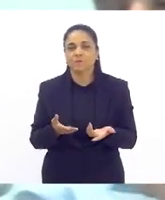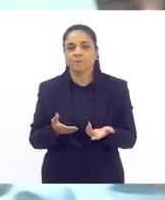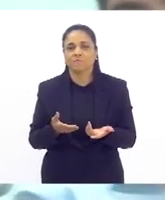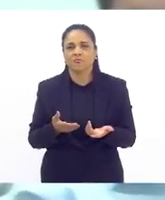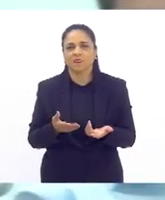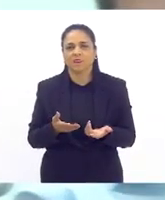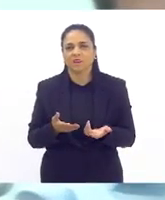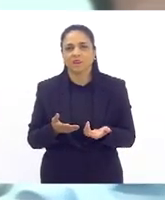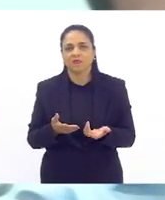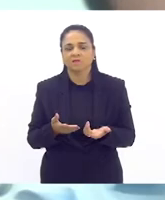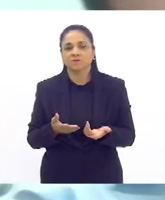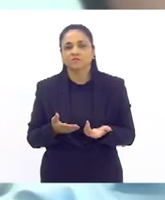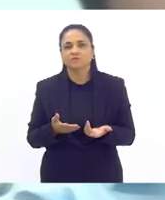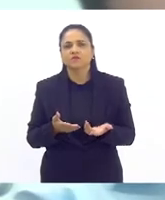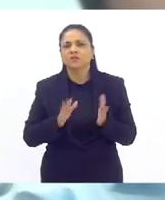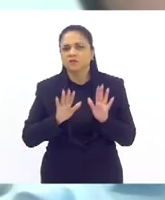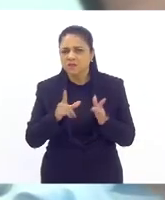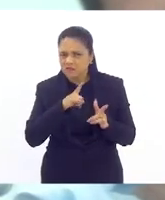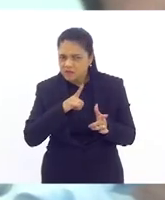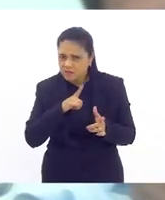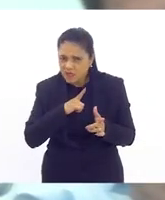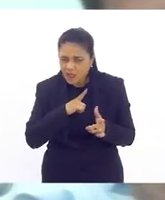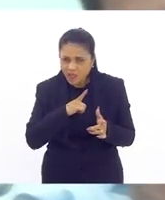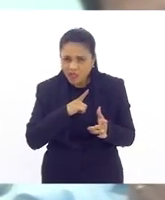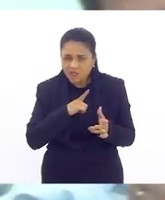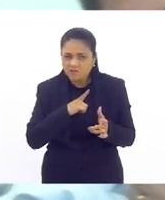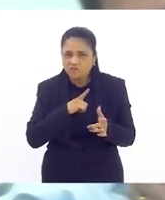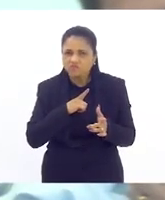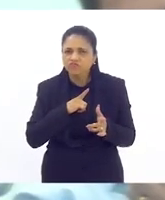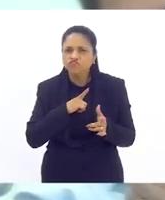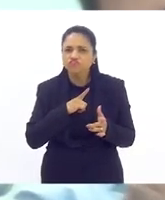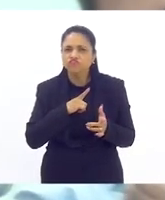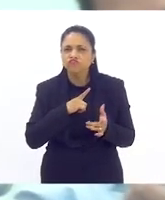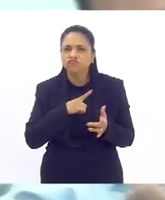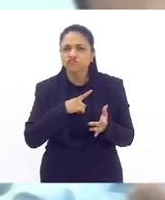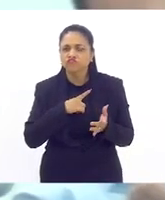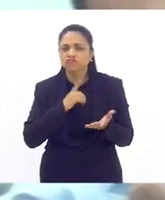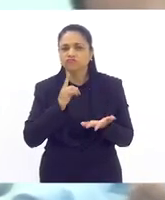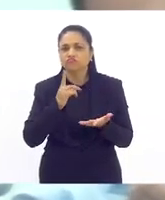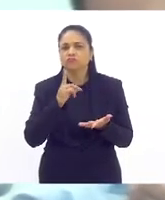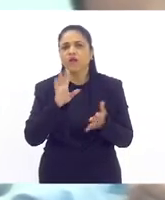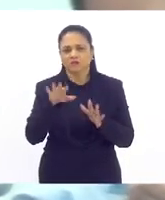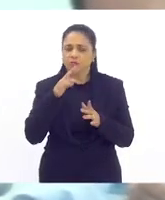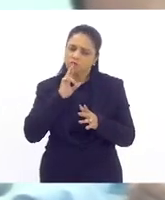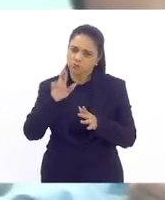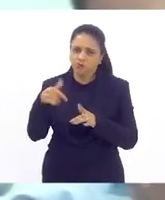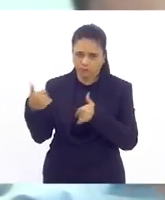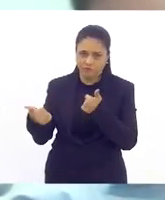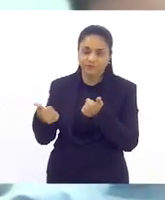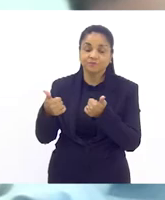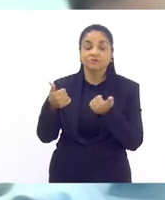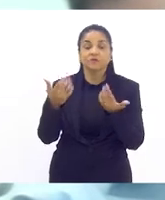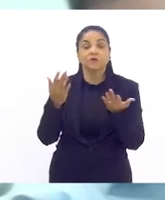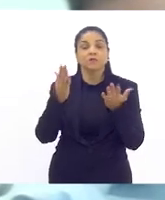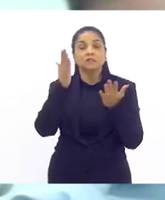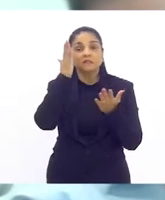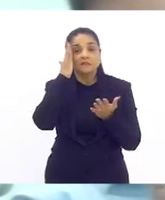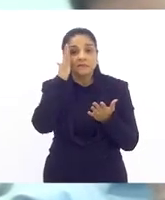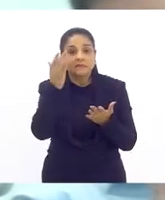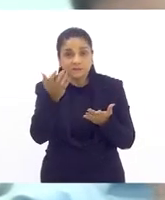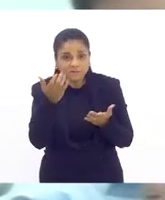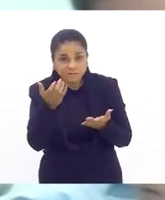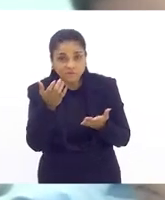60 fica para esse ano então mas tem alguma previsão a respeito de você vai responder Depois Então queria saber exatamente essa parte